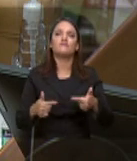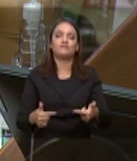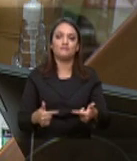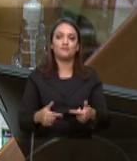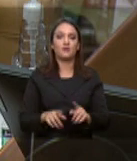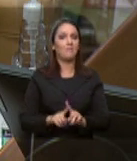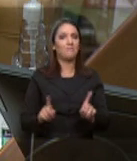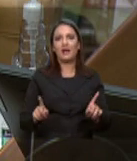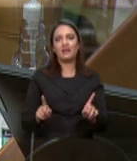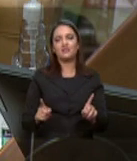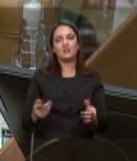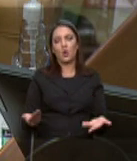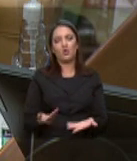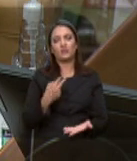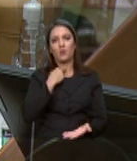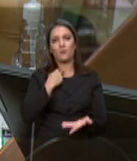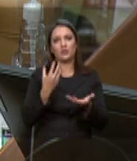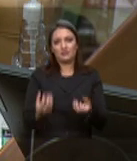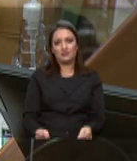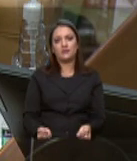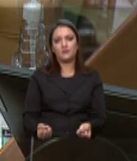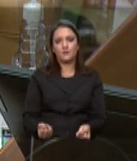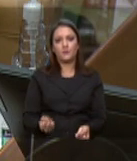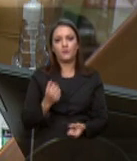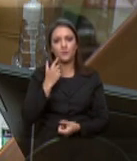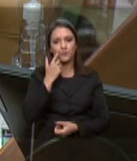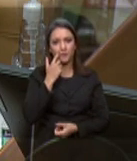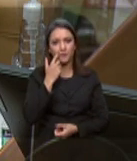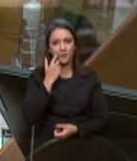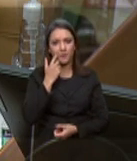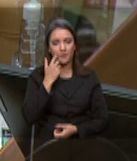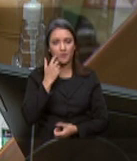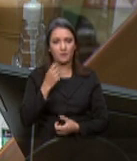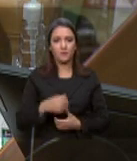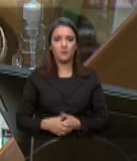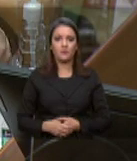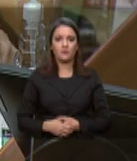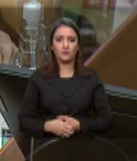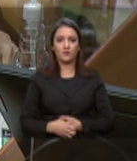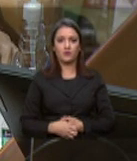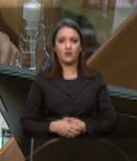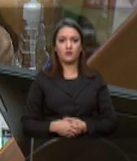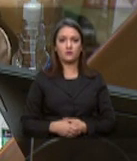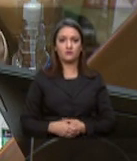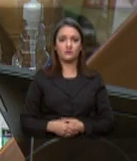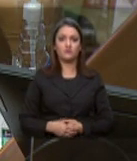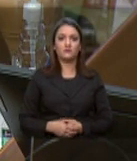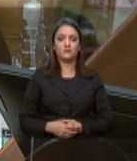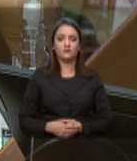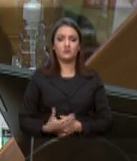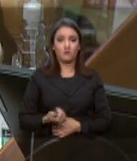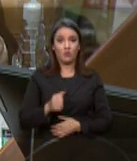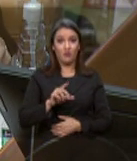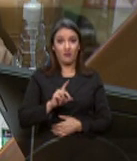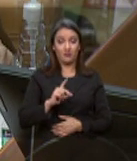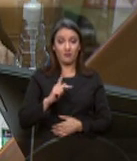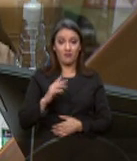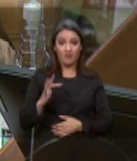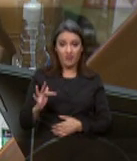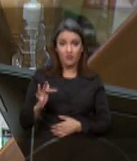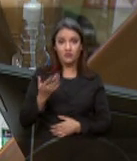é admitido. Ainda hoje recebemos alguns como esses casos. O que se pedia na arguição de descumprimento de